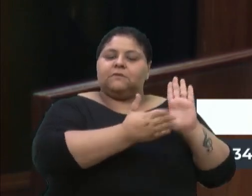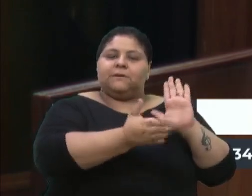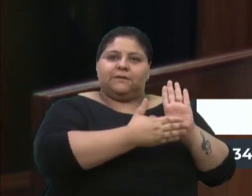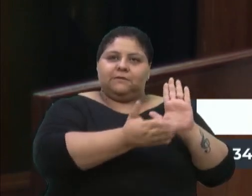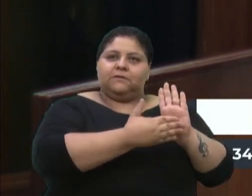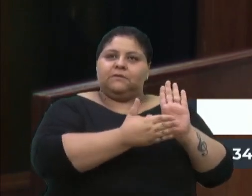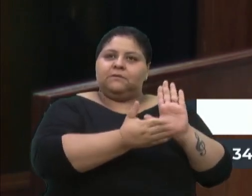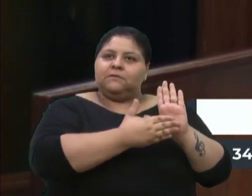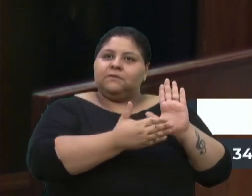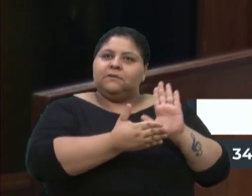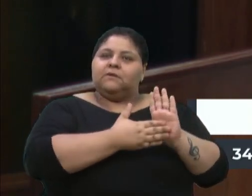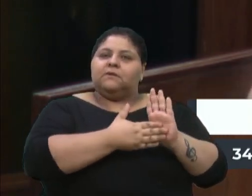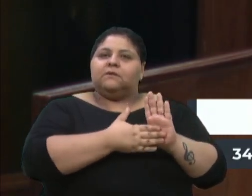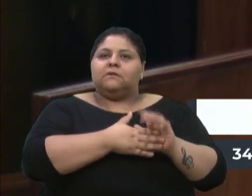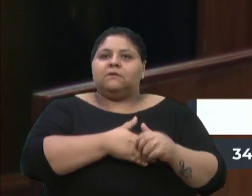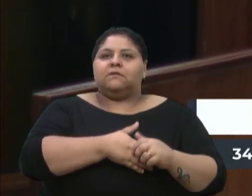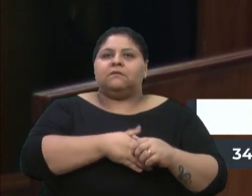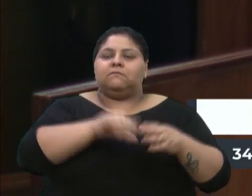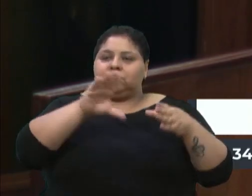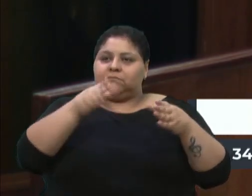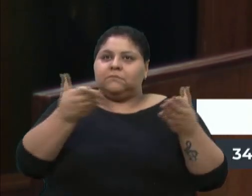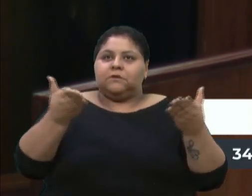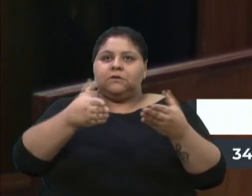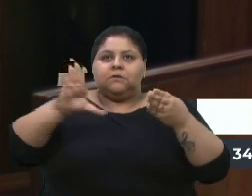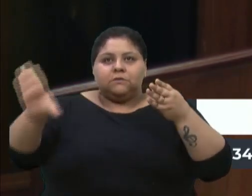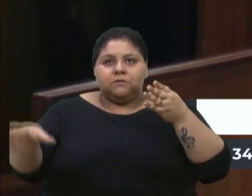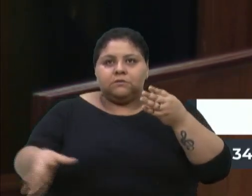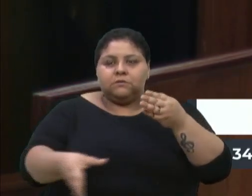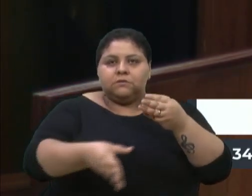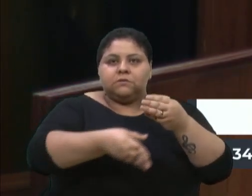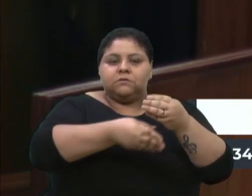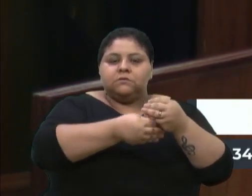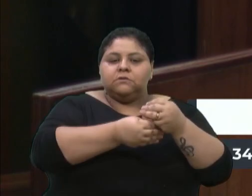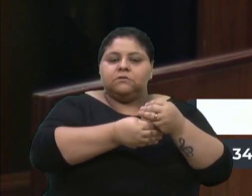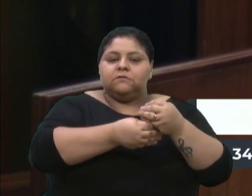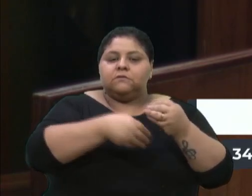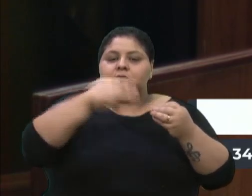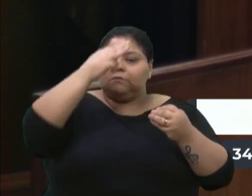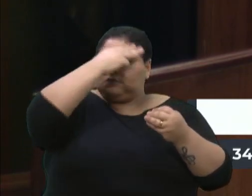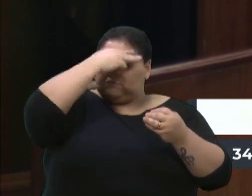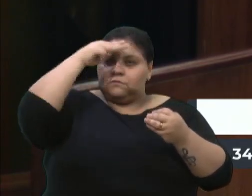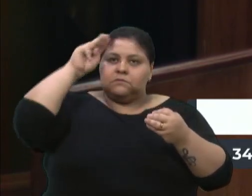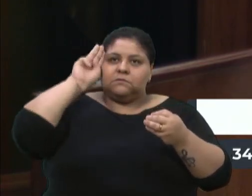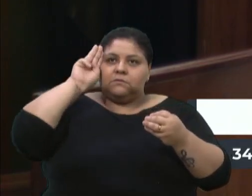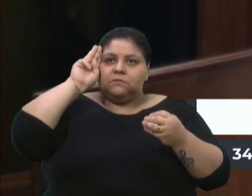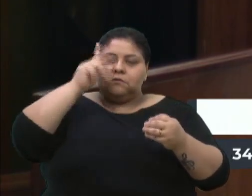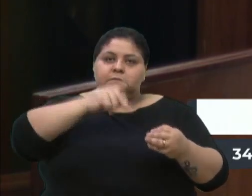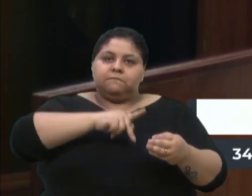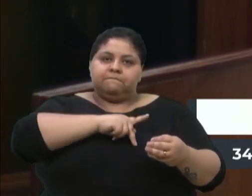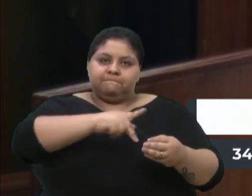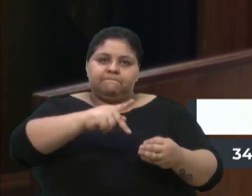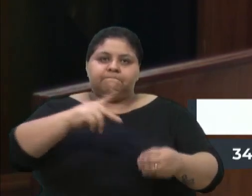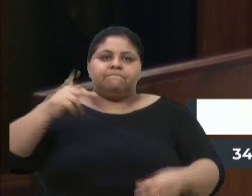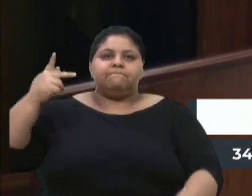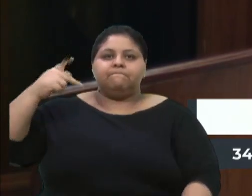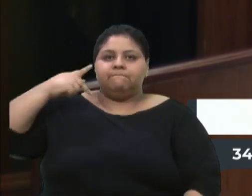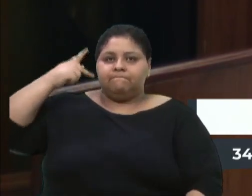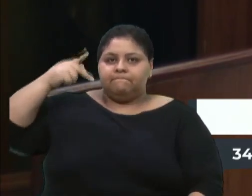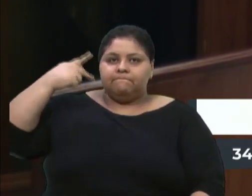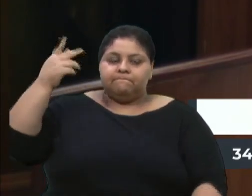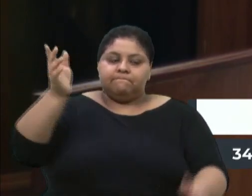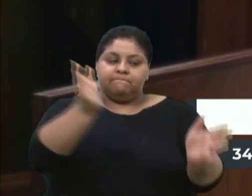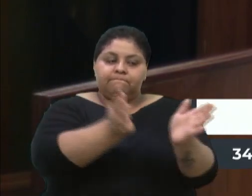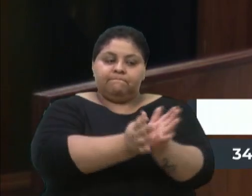Eu quero passar a primeira parte para o vereador Juliano Valim. presidente, vereador, nobre colega